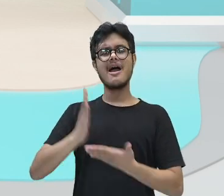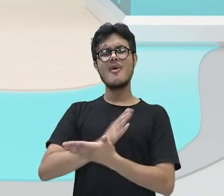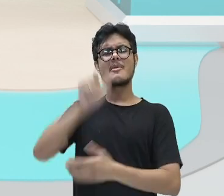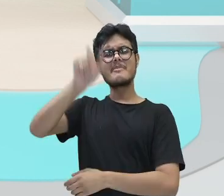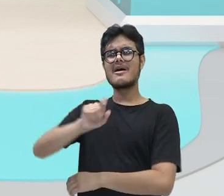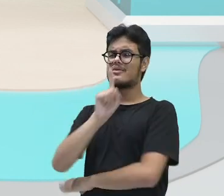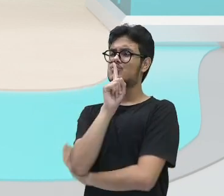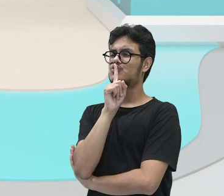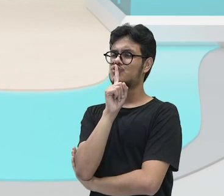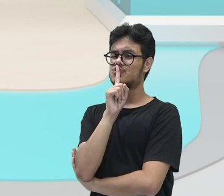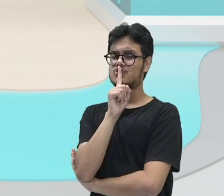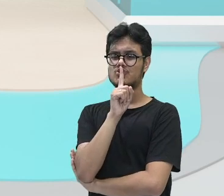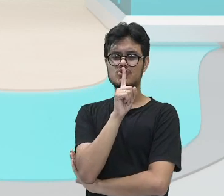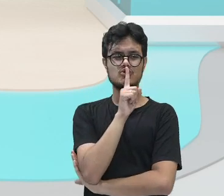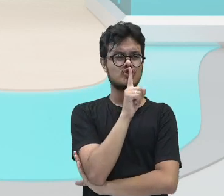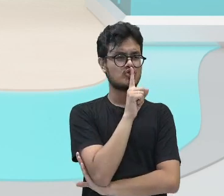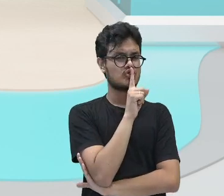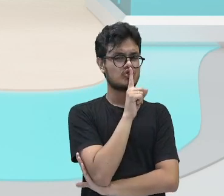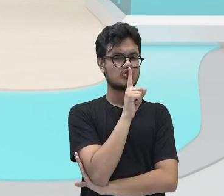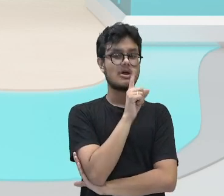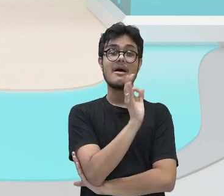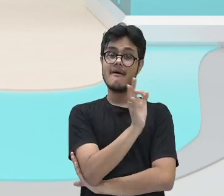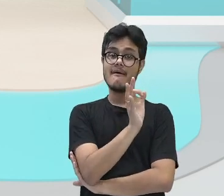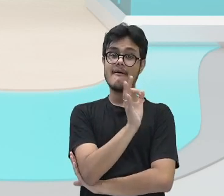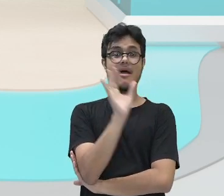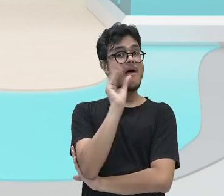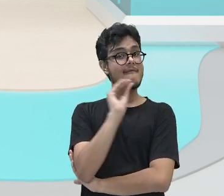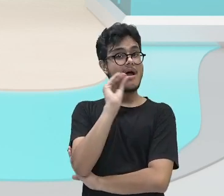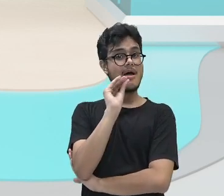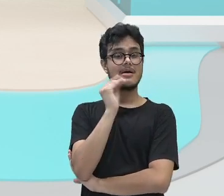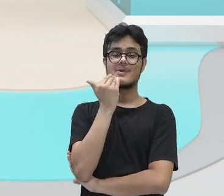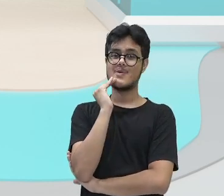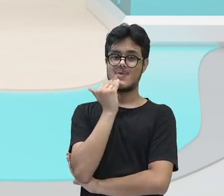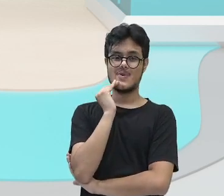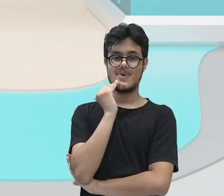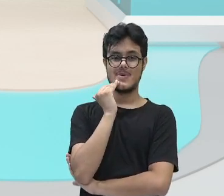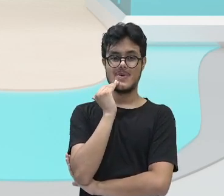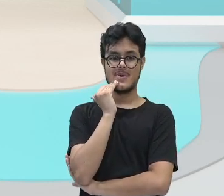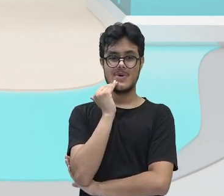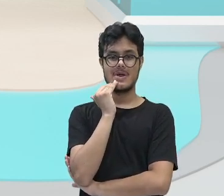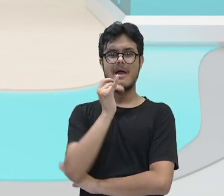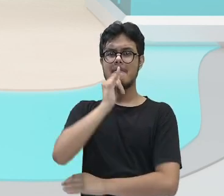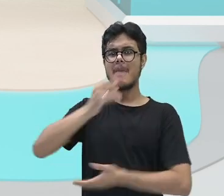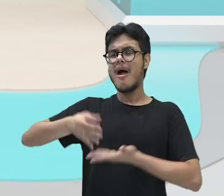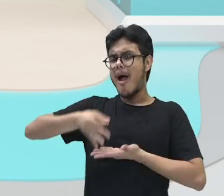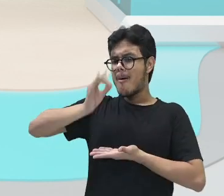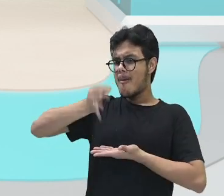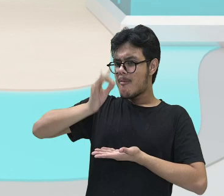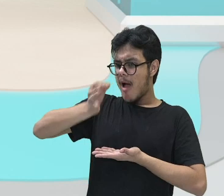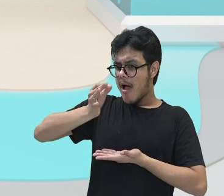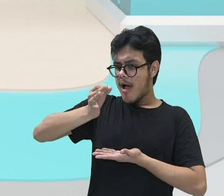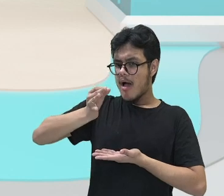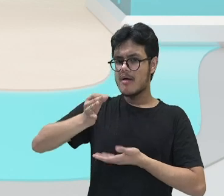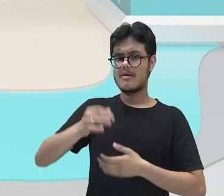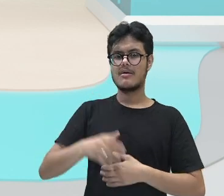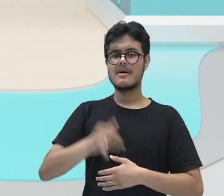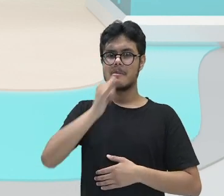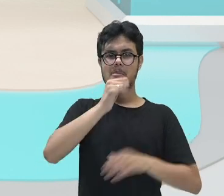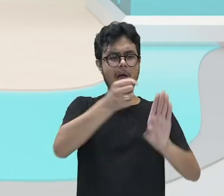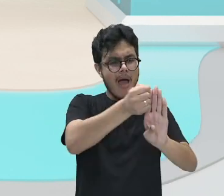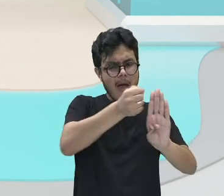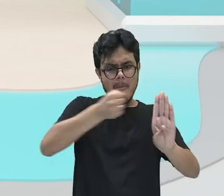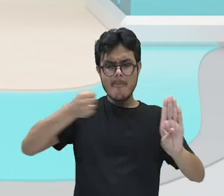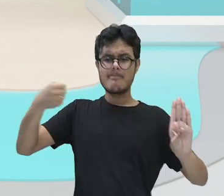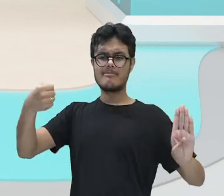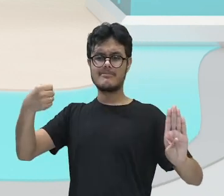né, que são mímicas, falando, eu vou tomar café, então abrir a porta.